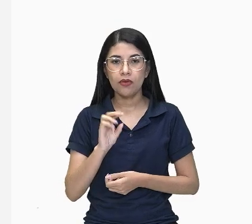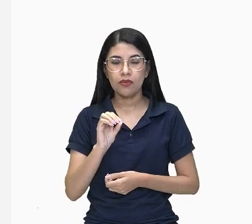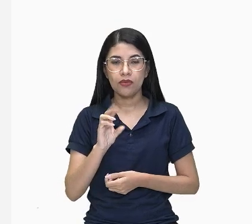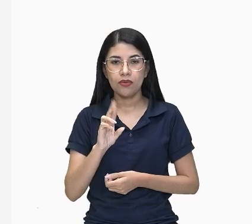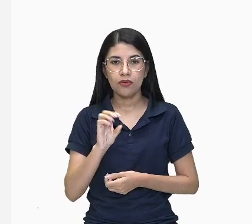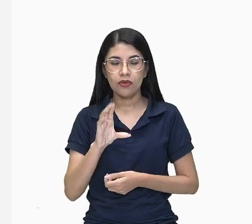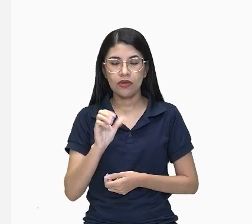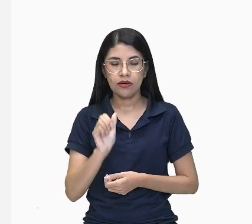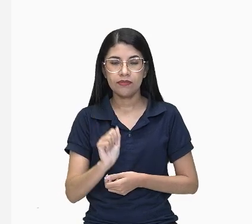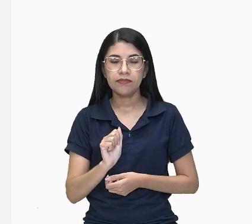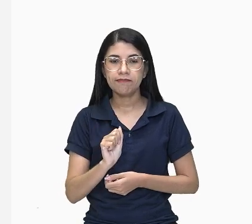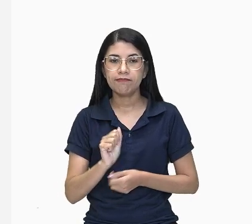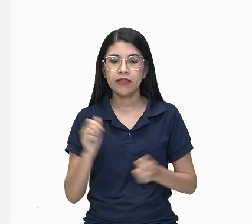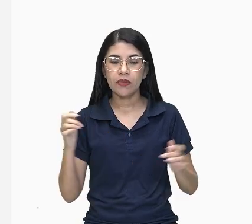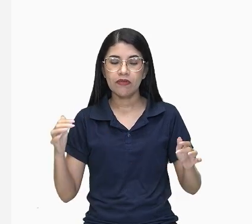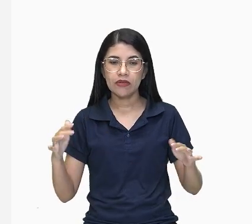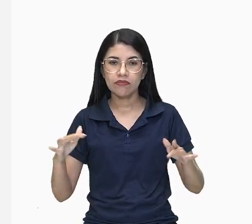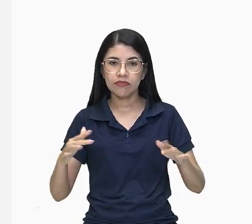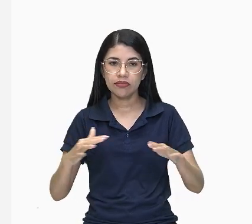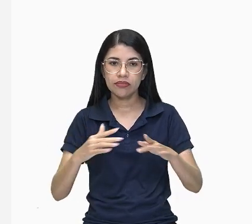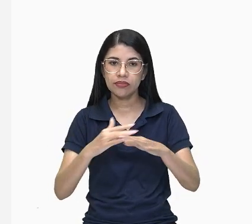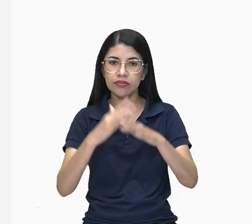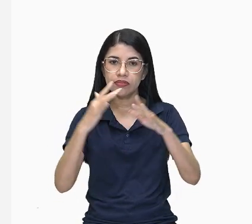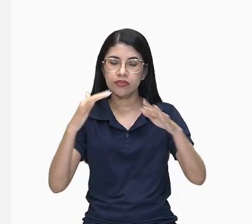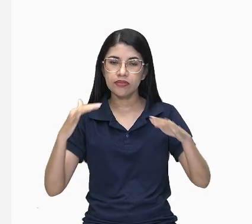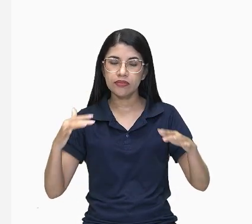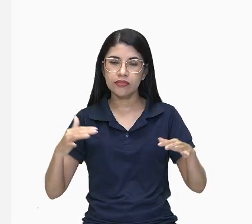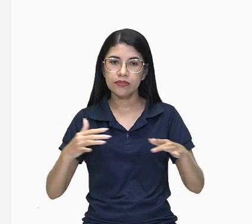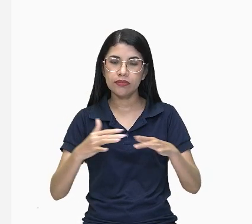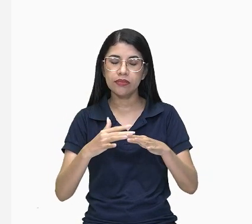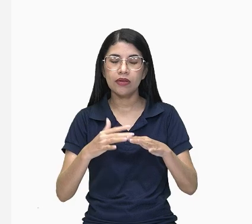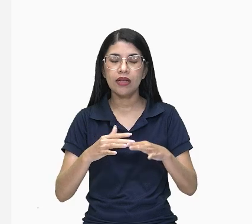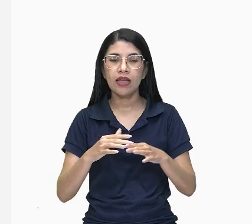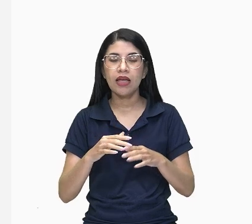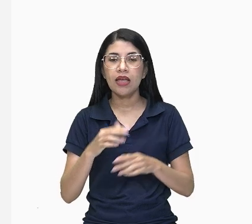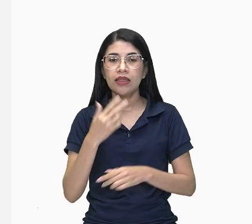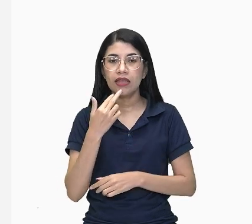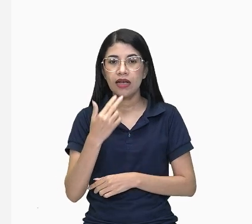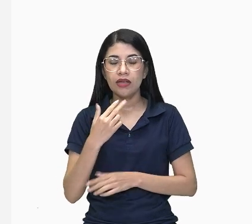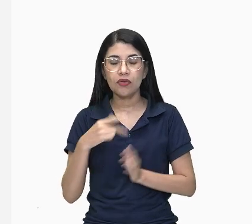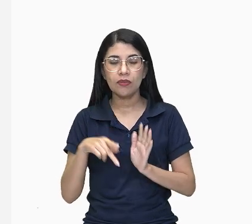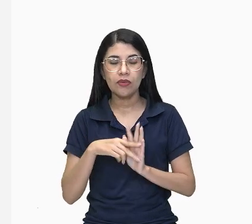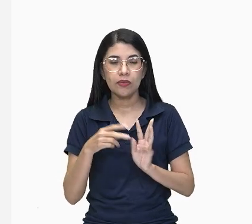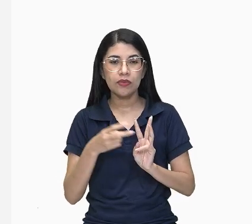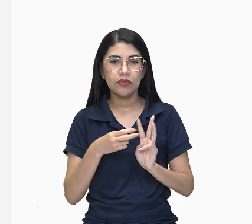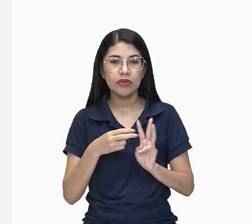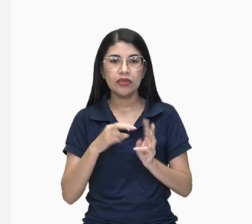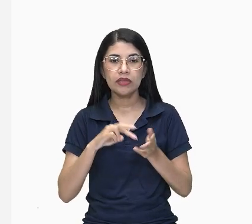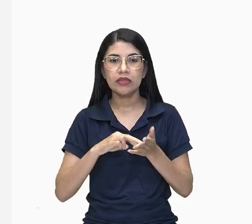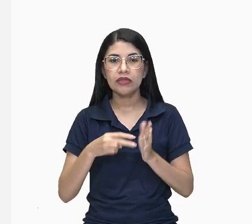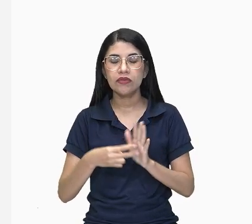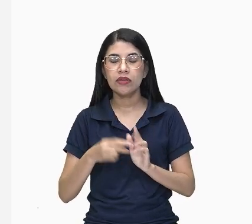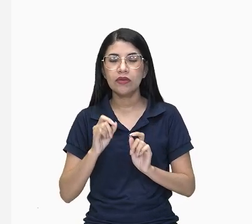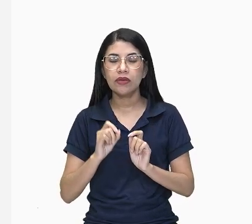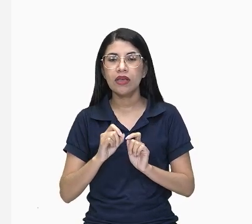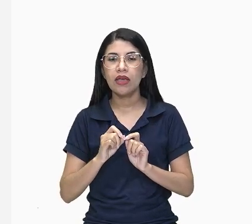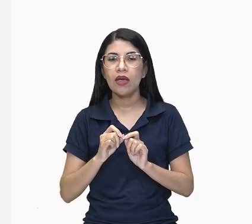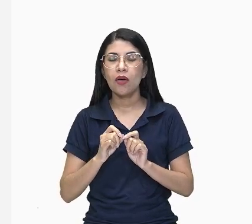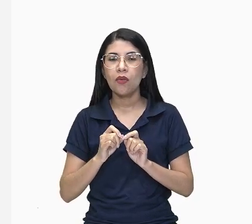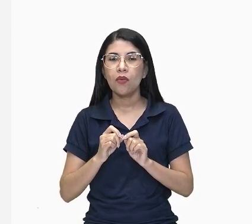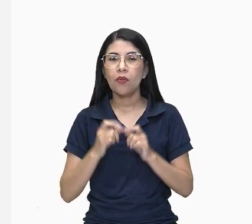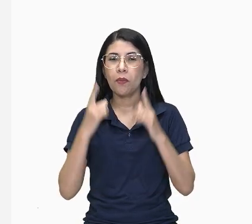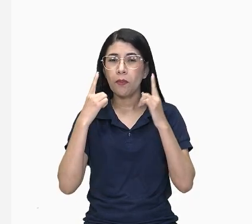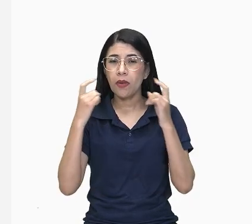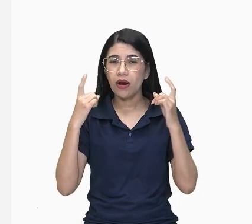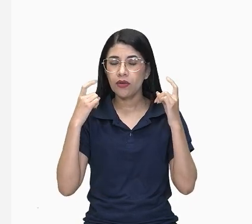da pororoca. Pororoca, gente, na língua indígena, quer dizer grande estrondo. Porque o